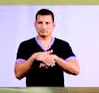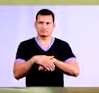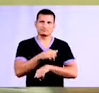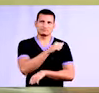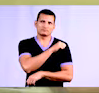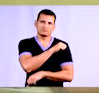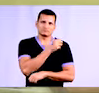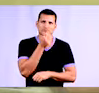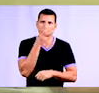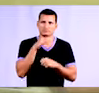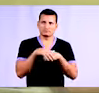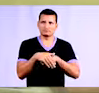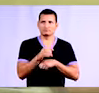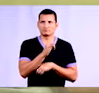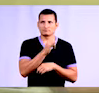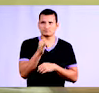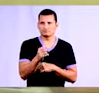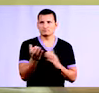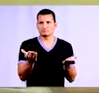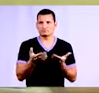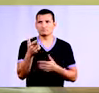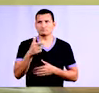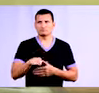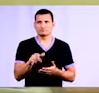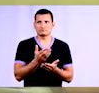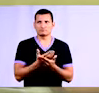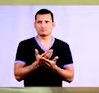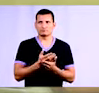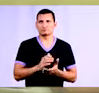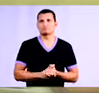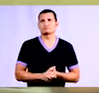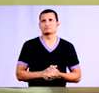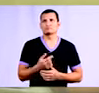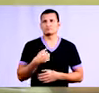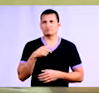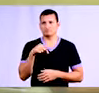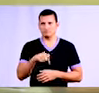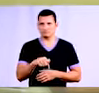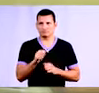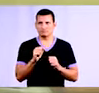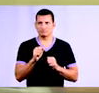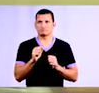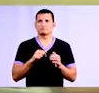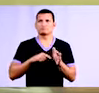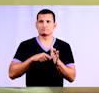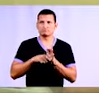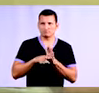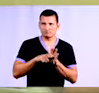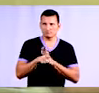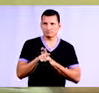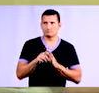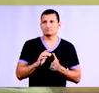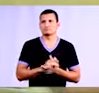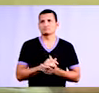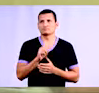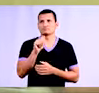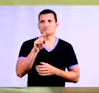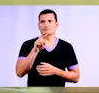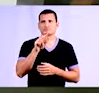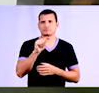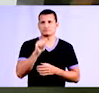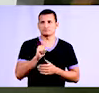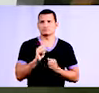nossos tutores. Estamos aqui para mais uma teleaula e estou aqui à disposição de vocês para os questionamentos no AVA, ok? Então participem.